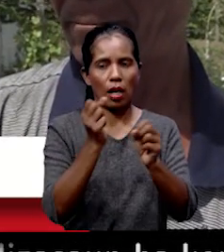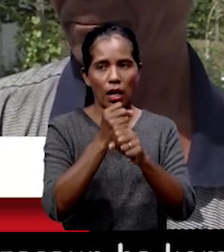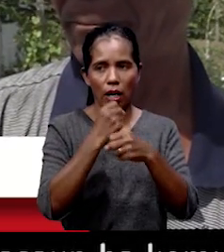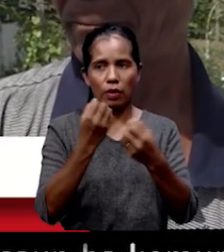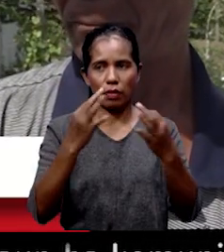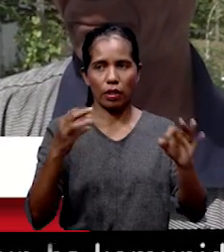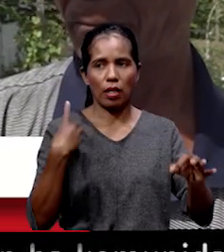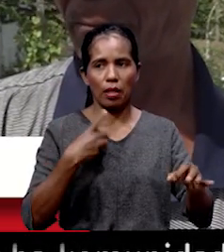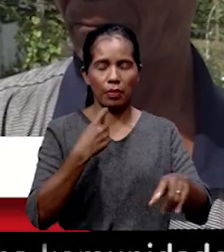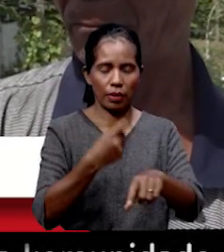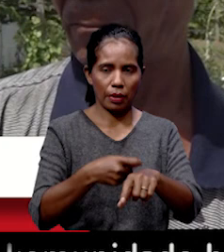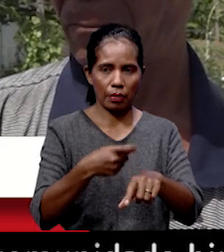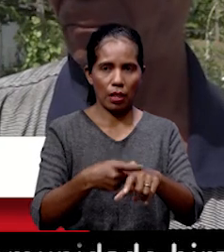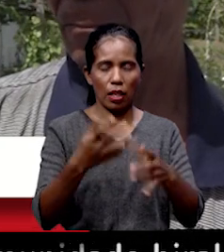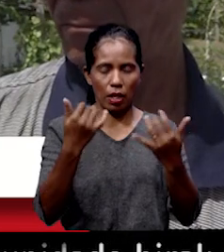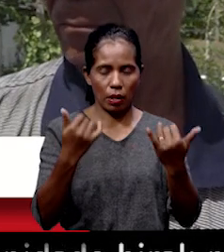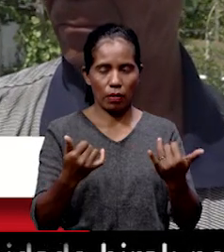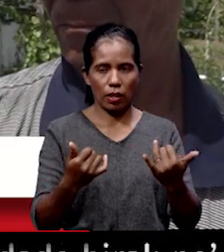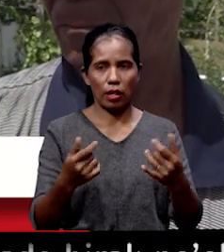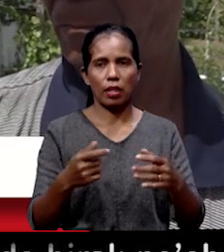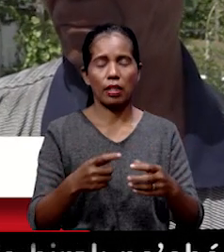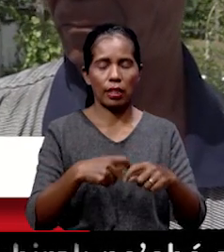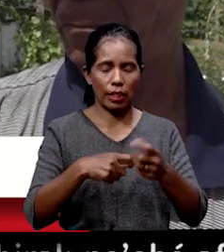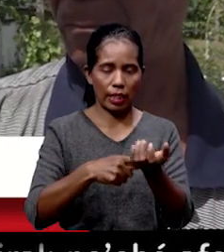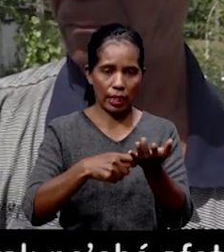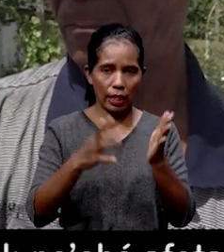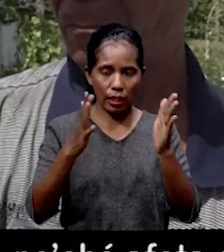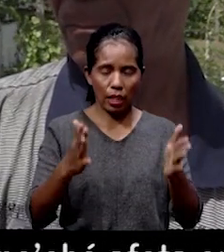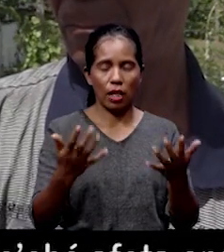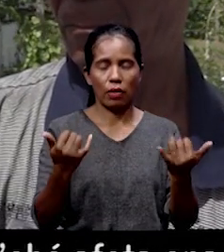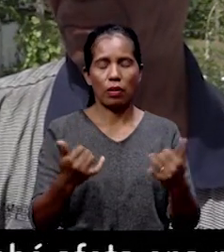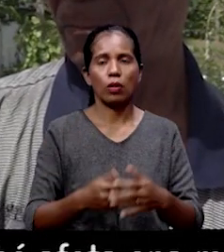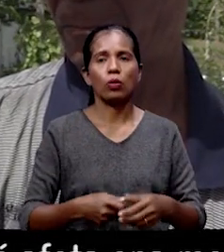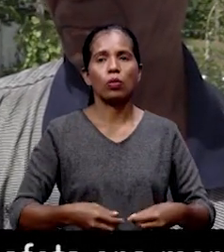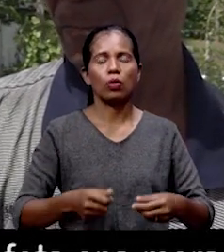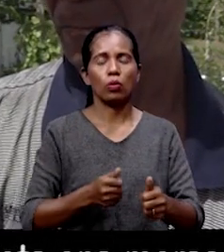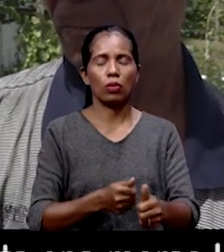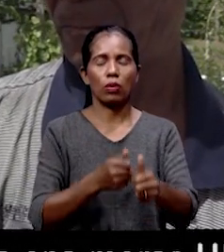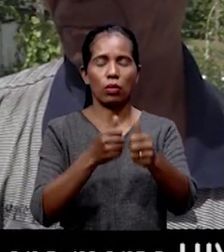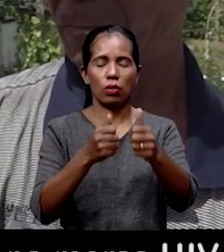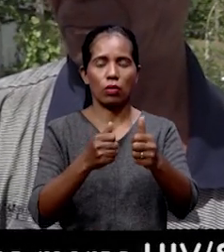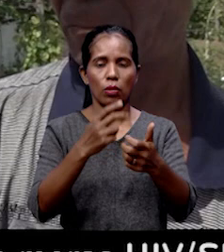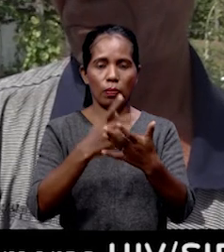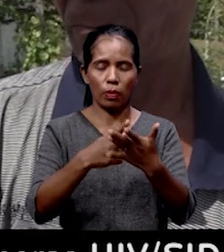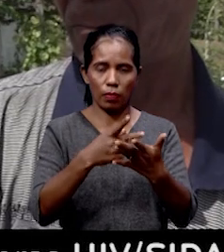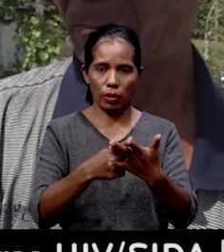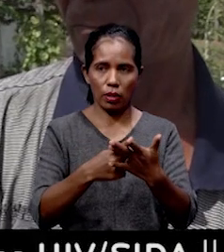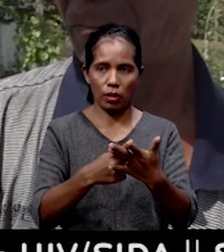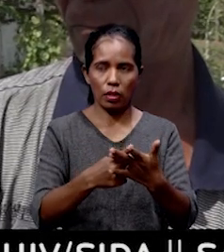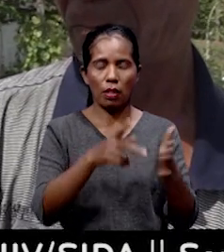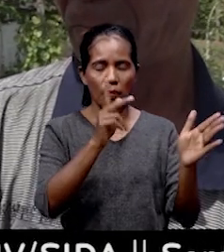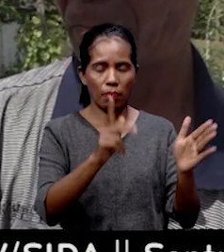Amni técnico iraknemos horas ne hene, duir procedimento ho proposal mitigation plan